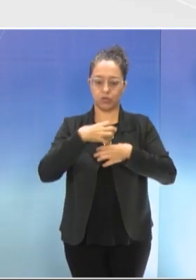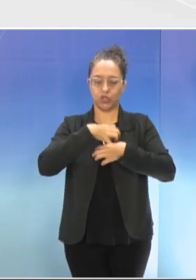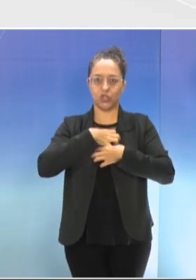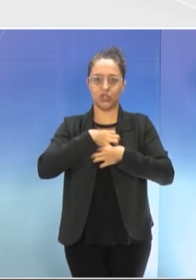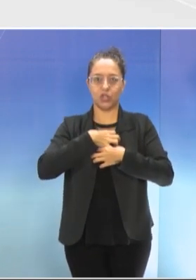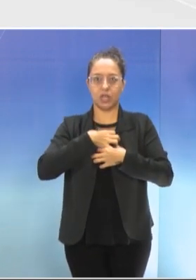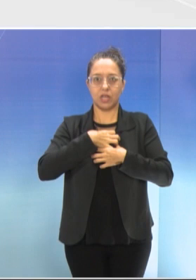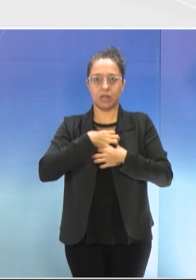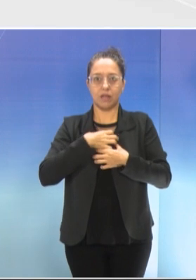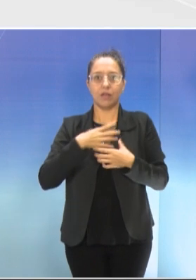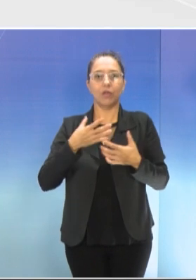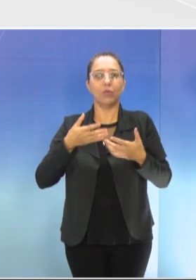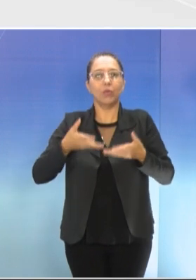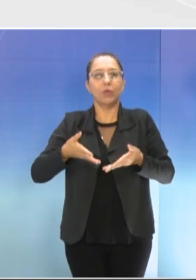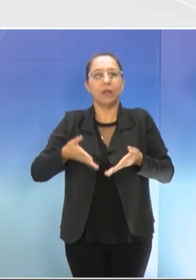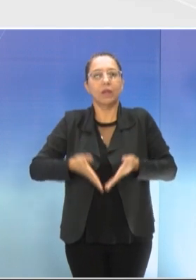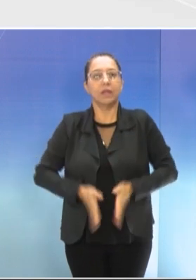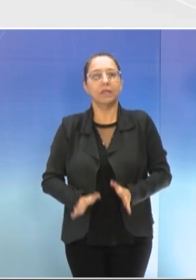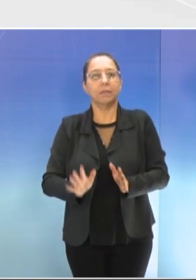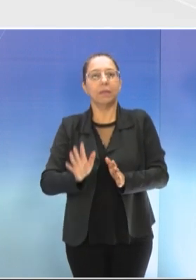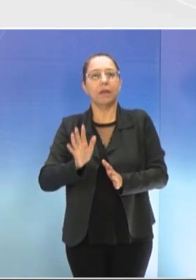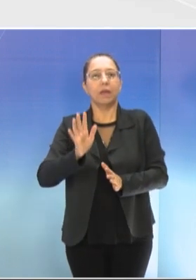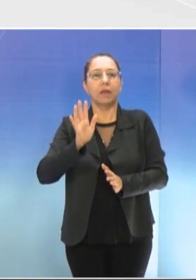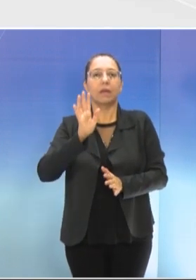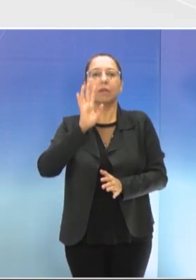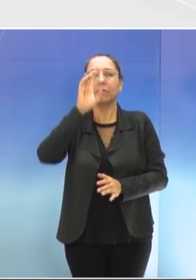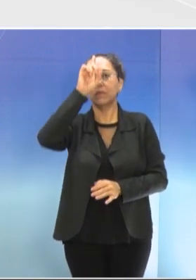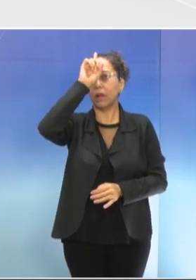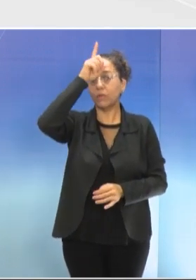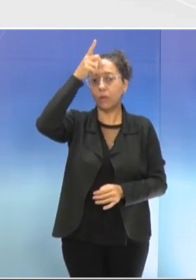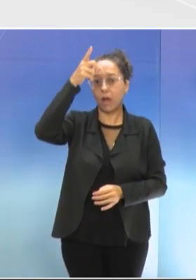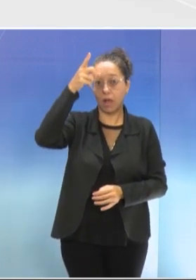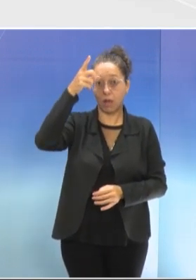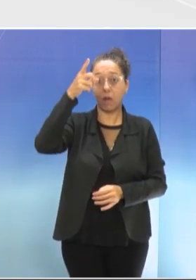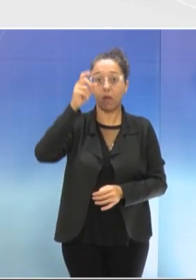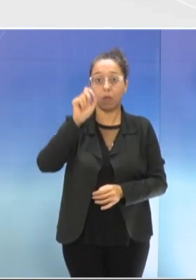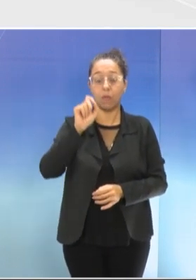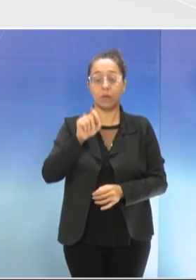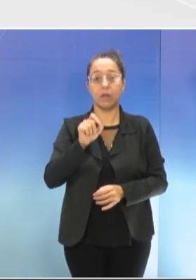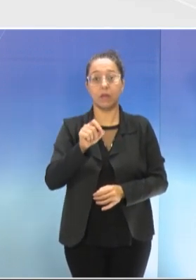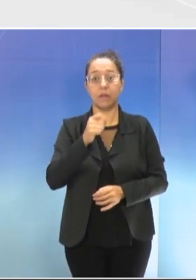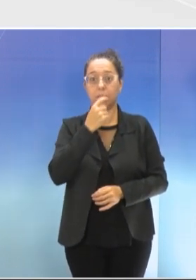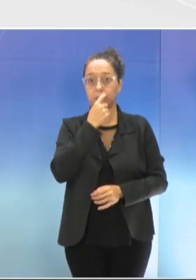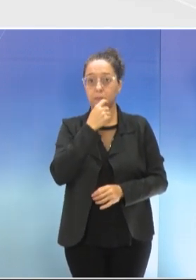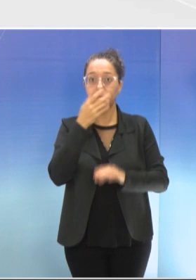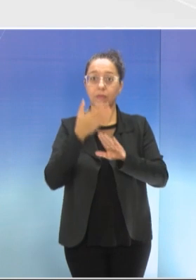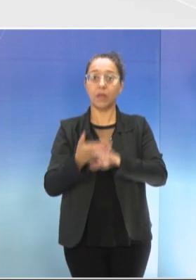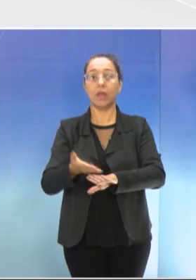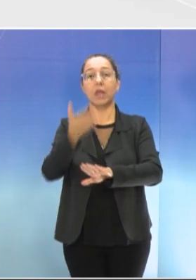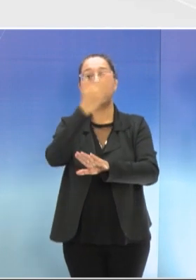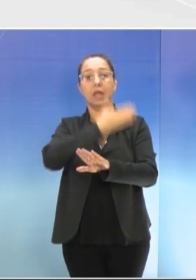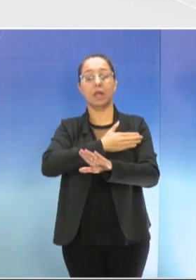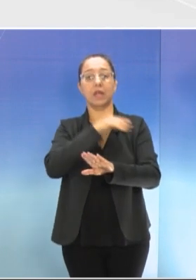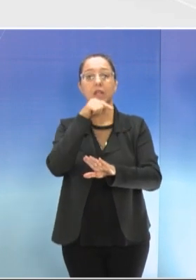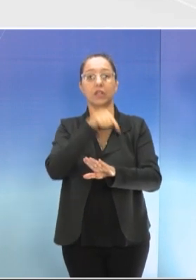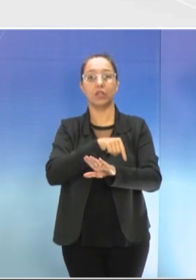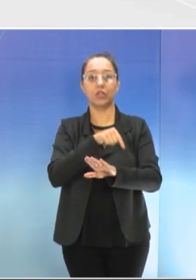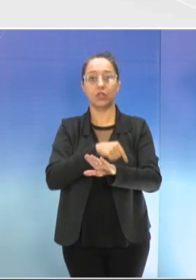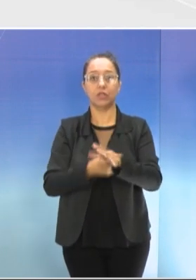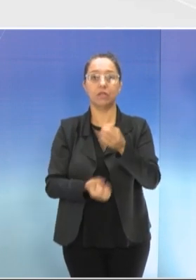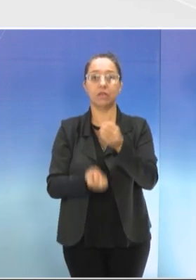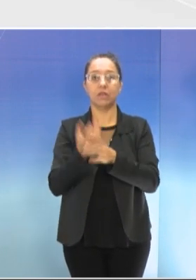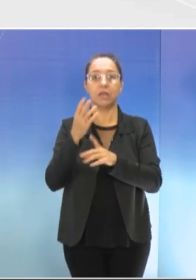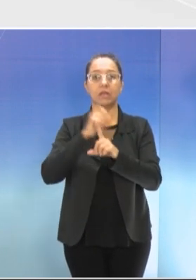estado selvagem antes da sociedade seria uma condição original do ser humano antes da criação